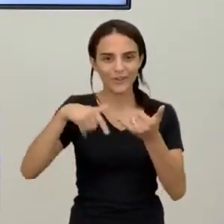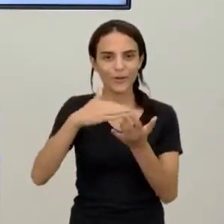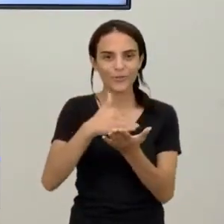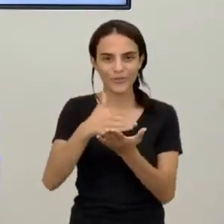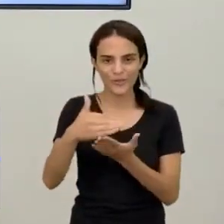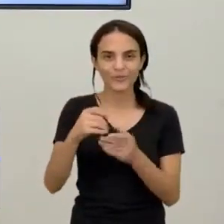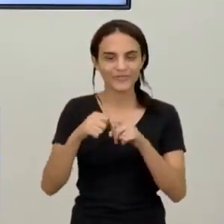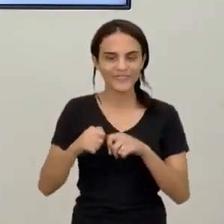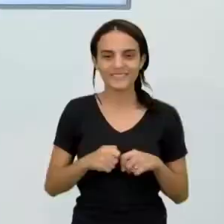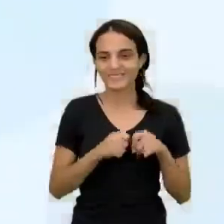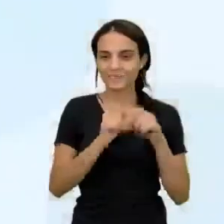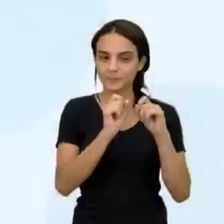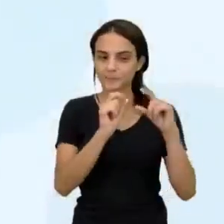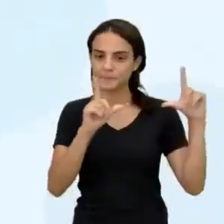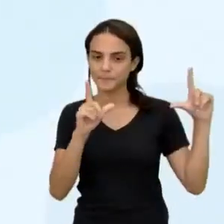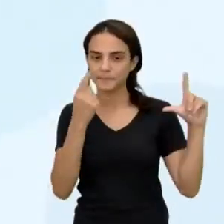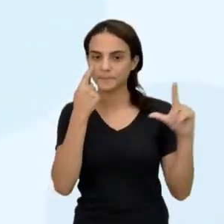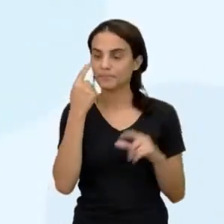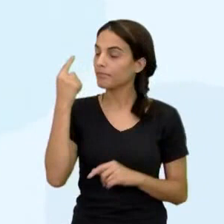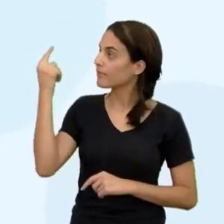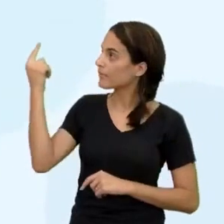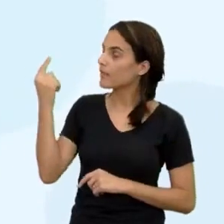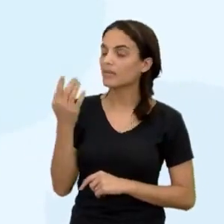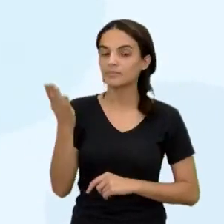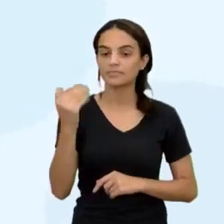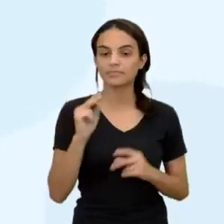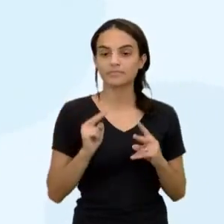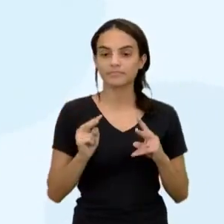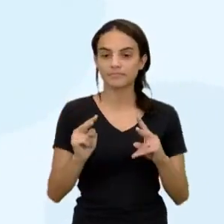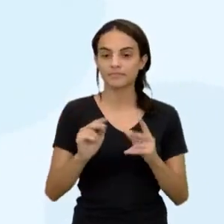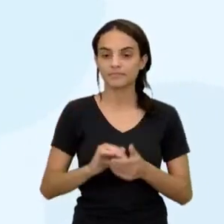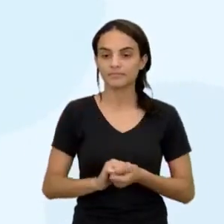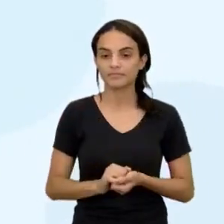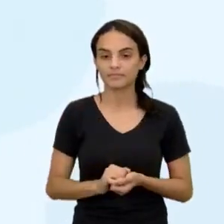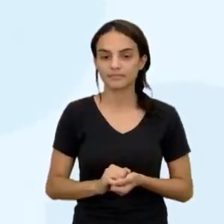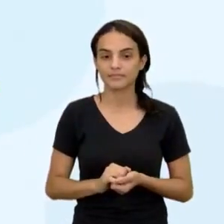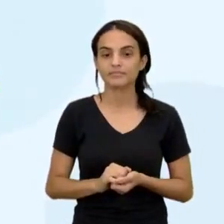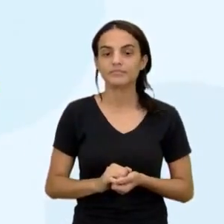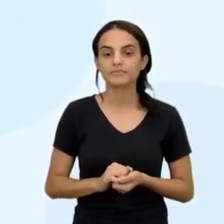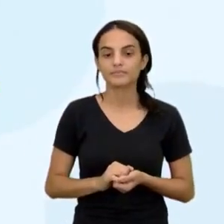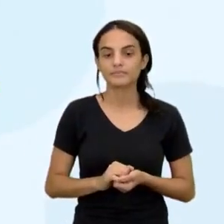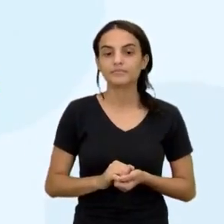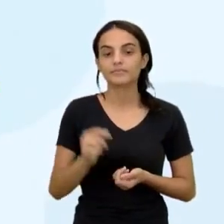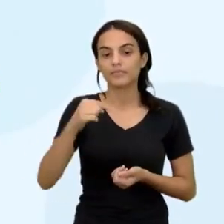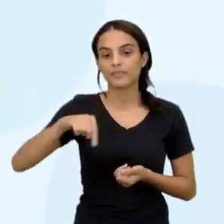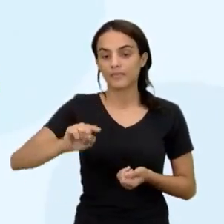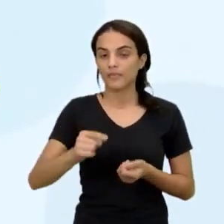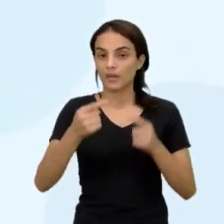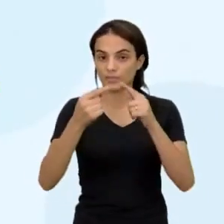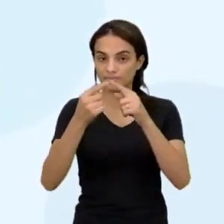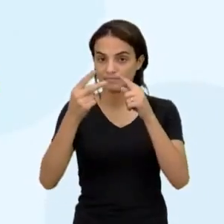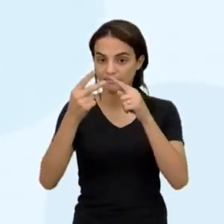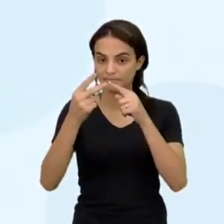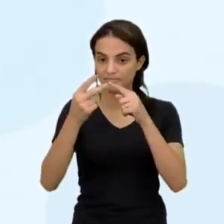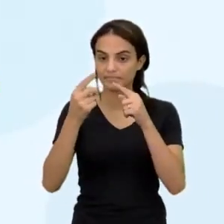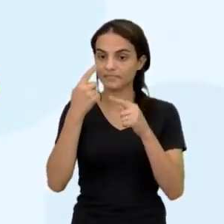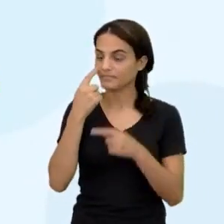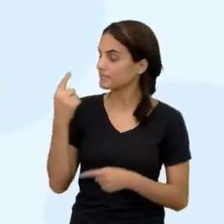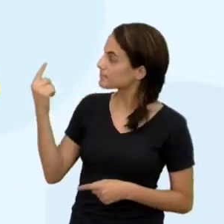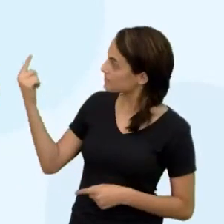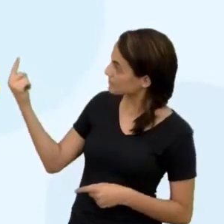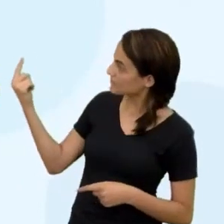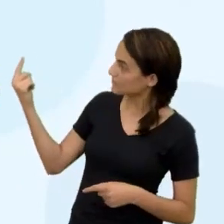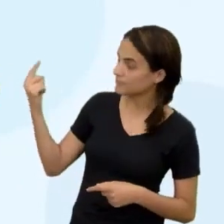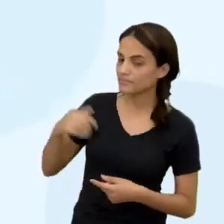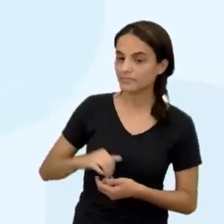certo? Olha aqui na nossa telinha, vamos continuar, ó. Aqui nas equações, a gente vai ter dois tipos, tá? Pra gente